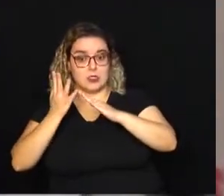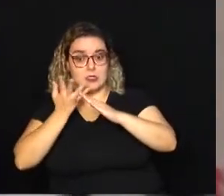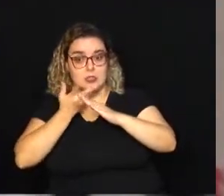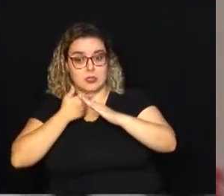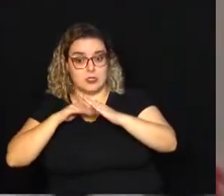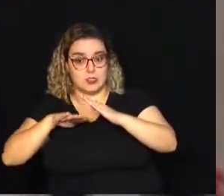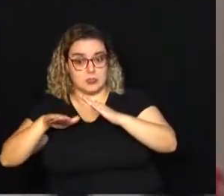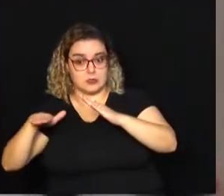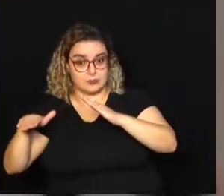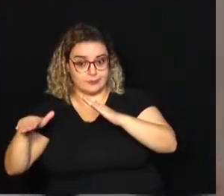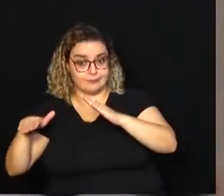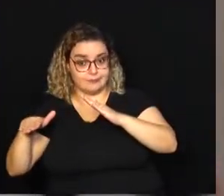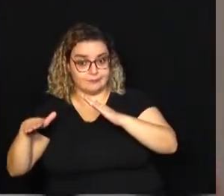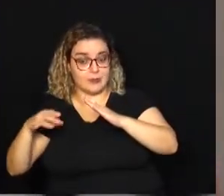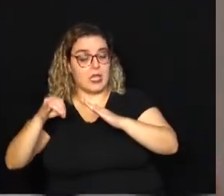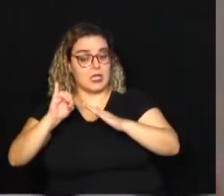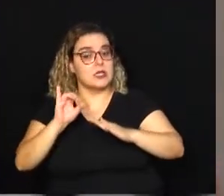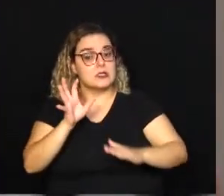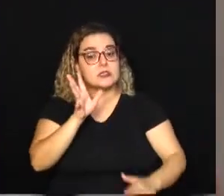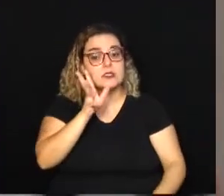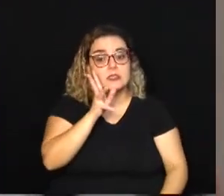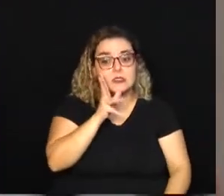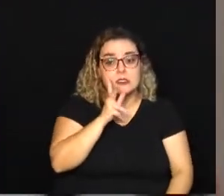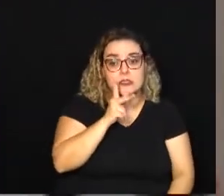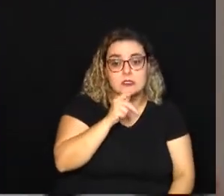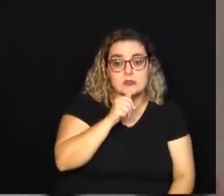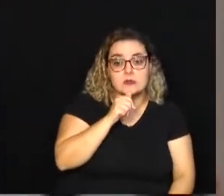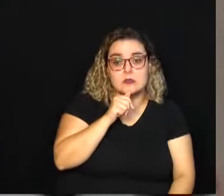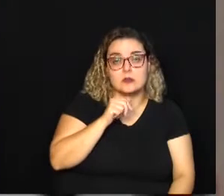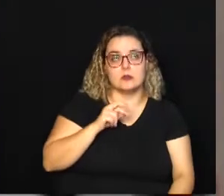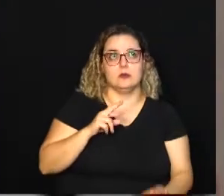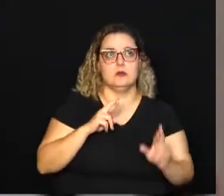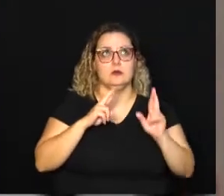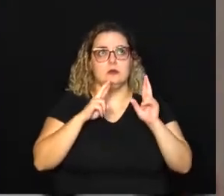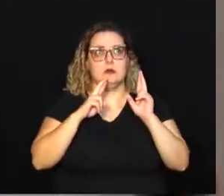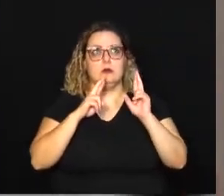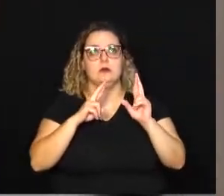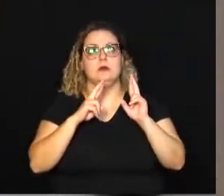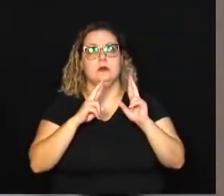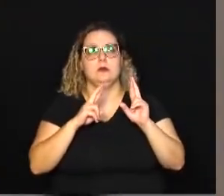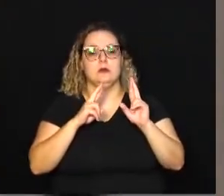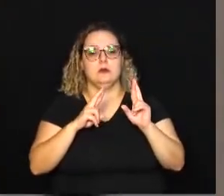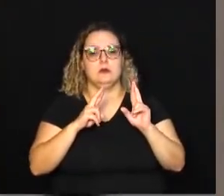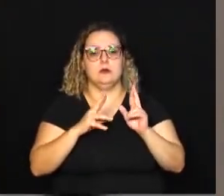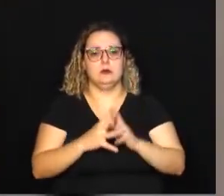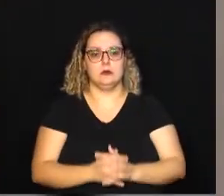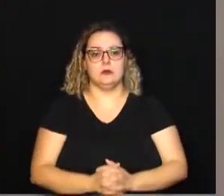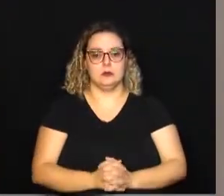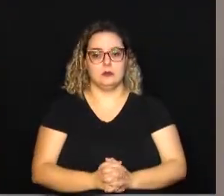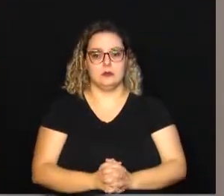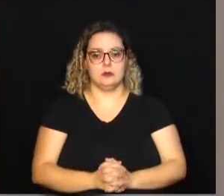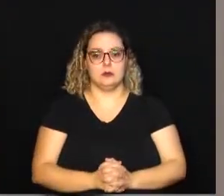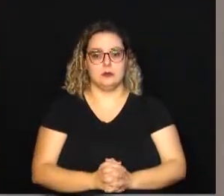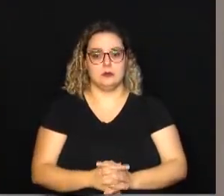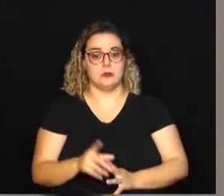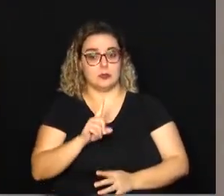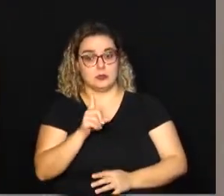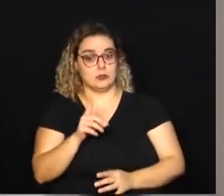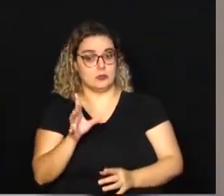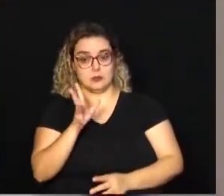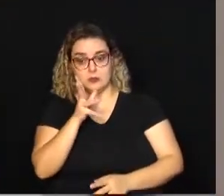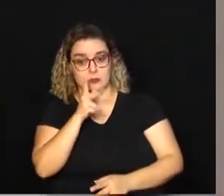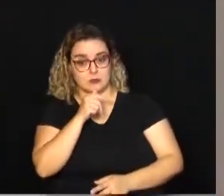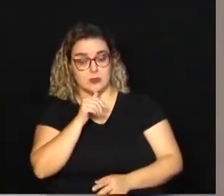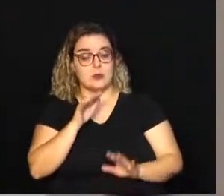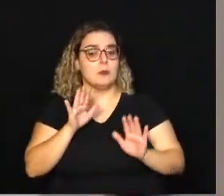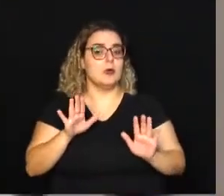Se demorar todo esse tempo, que eu espero que não seja tanto tempo assim, mas se a gente